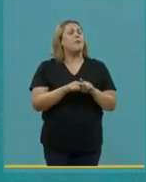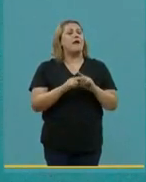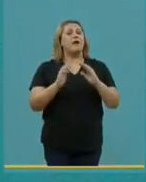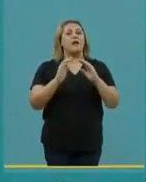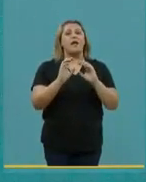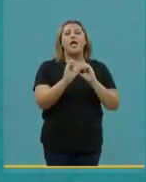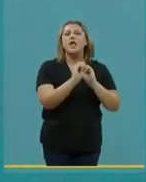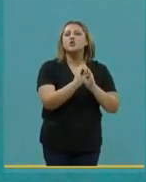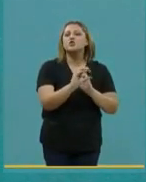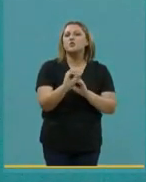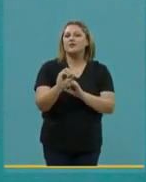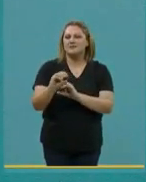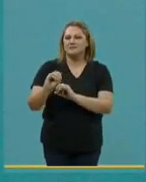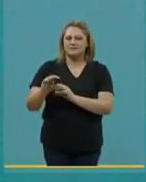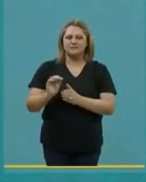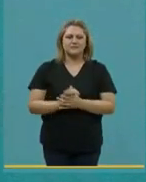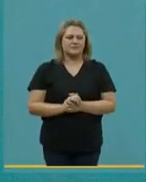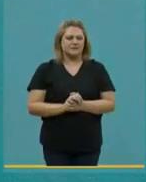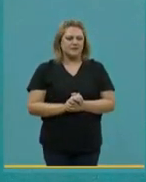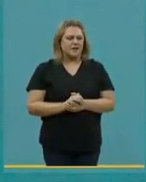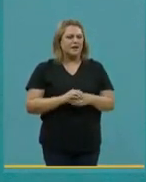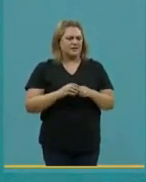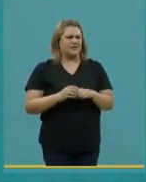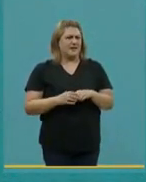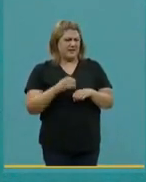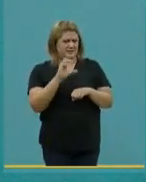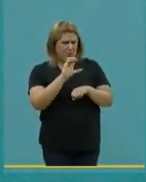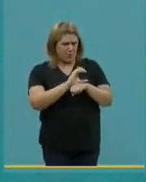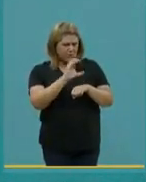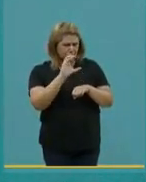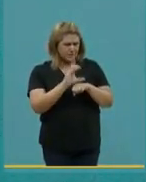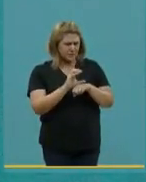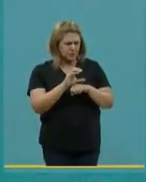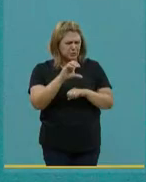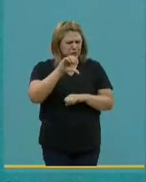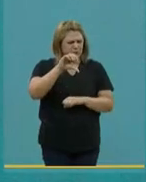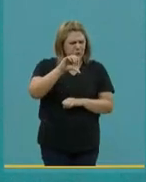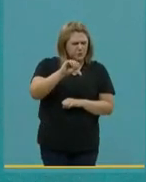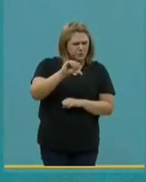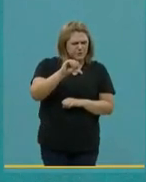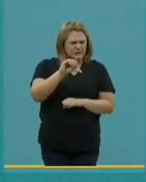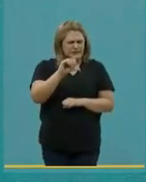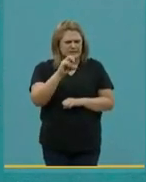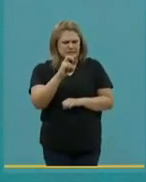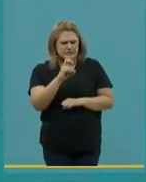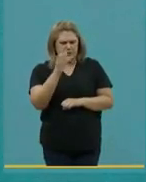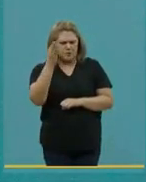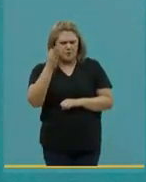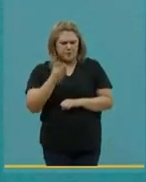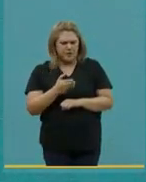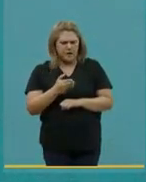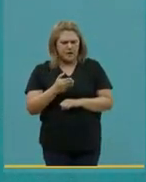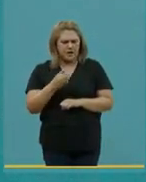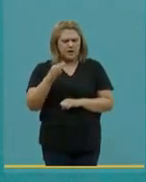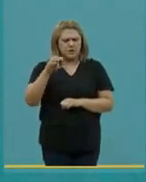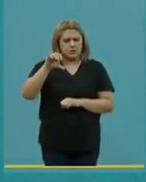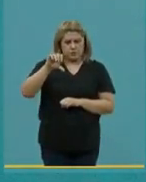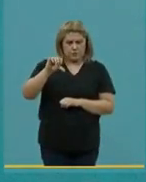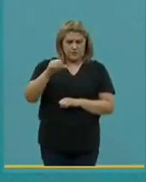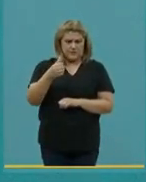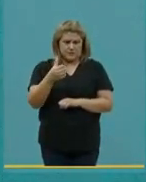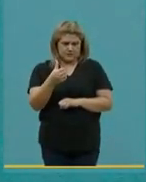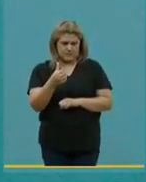constituição há 95 de 2016 a chamada pec do teto